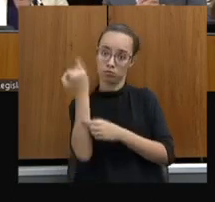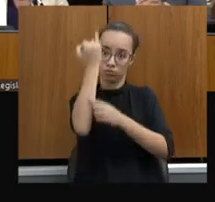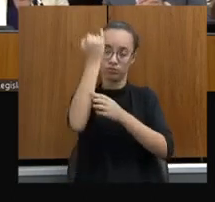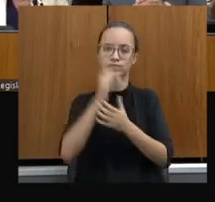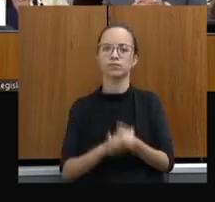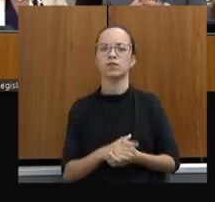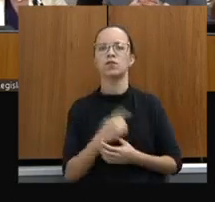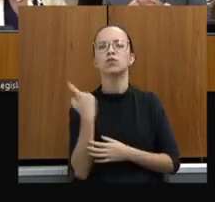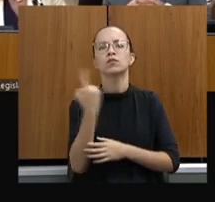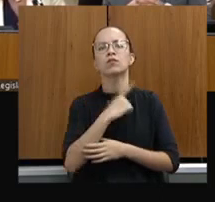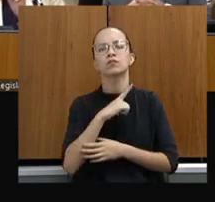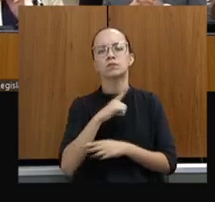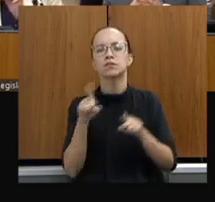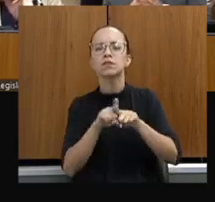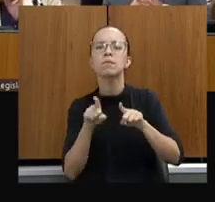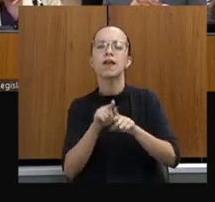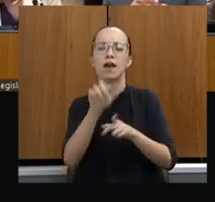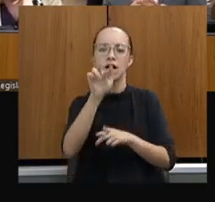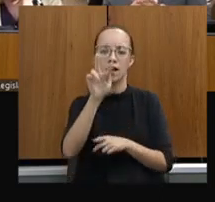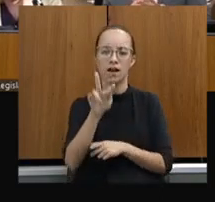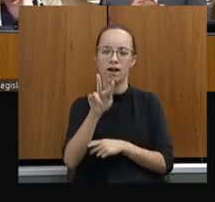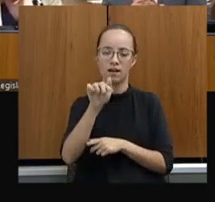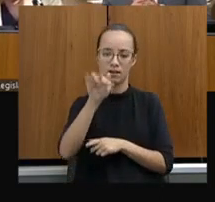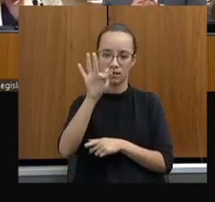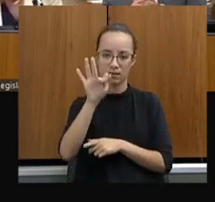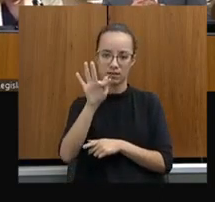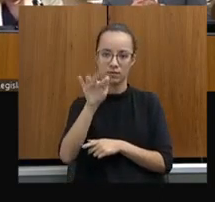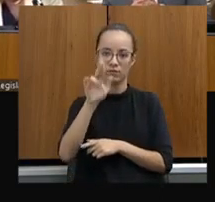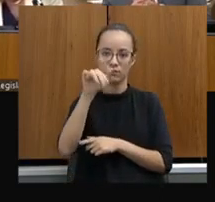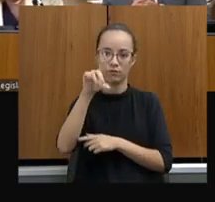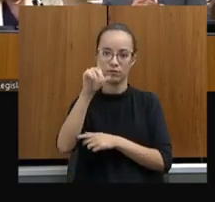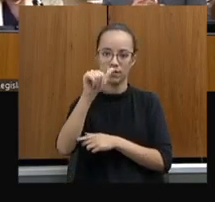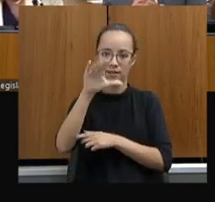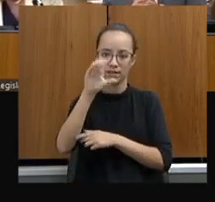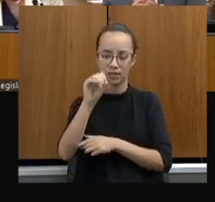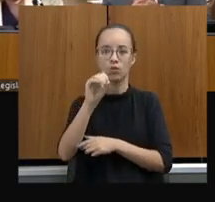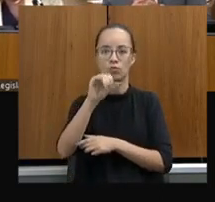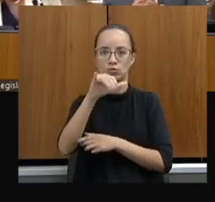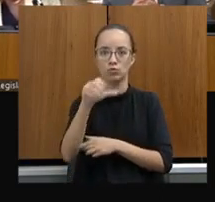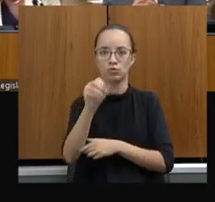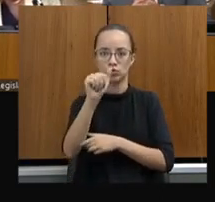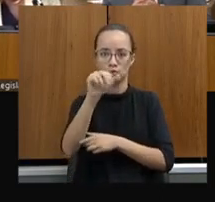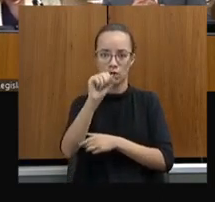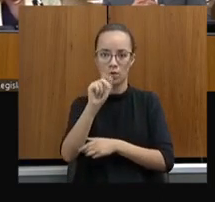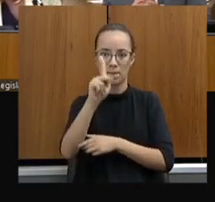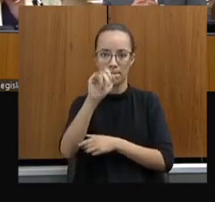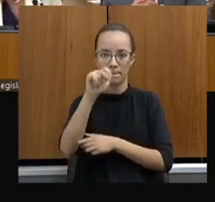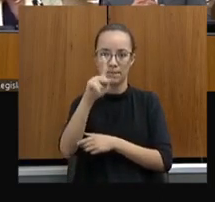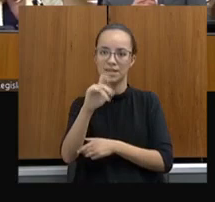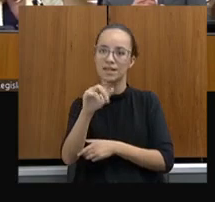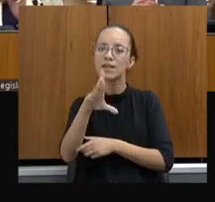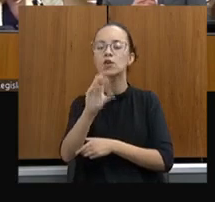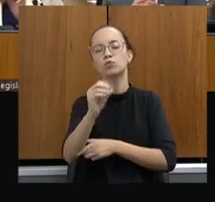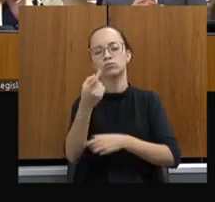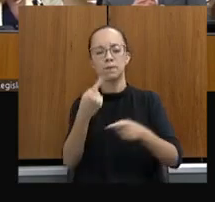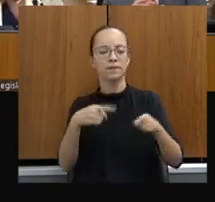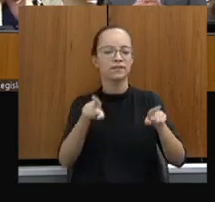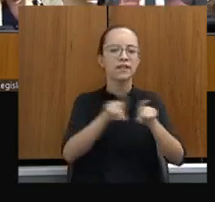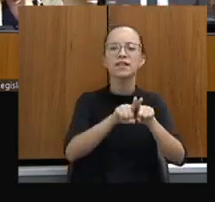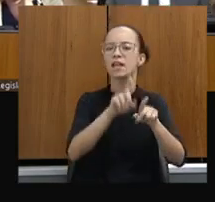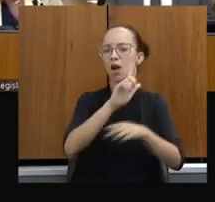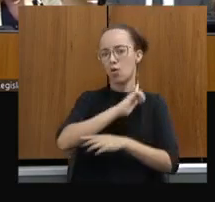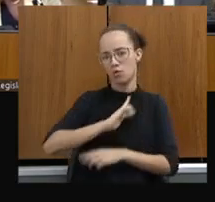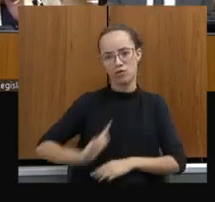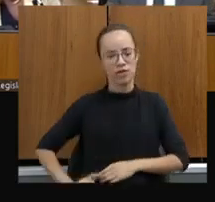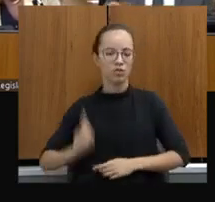a Fundação João Pinheiro trabalhando bastante no desenvolvimento da gestão governamental seja em parceria com o governo